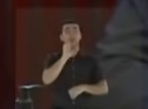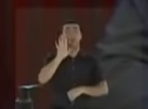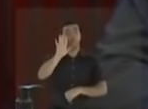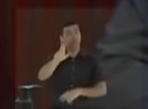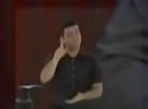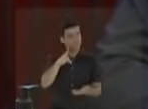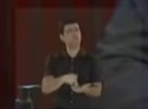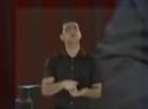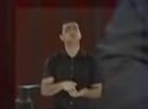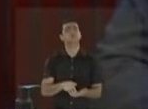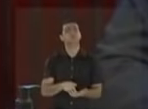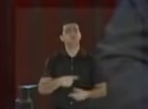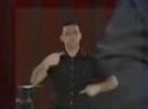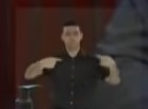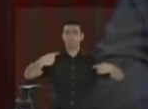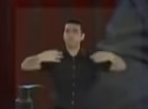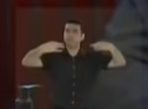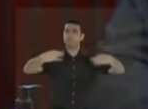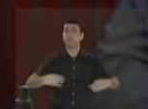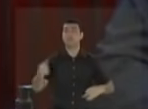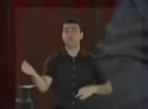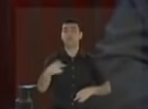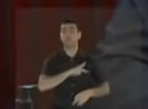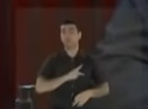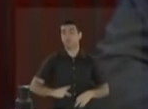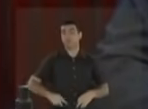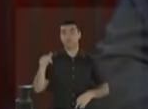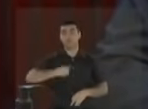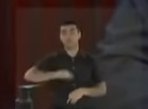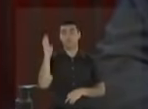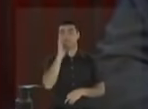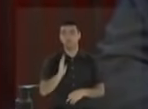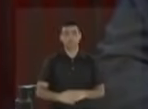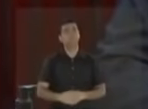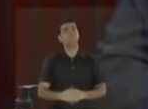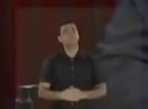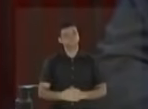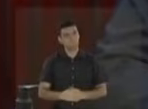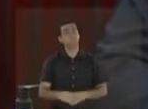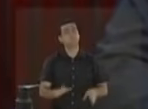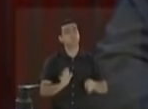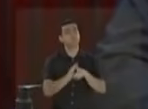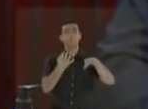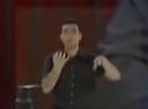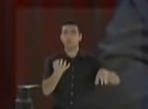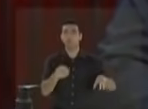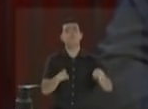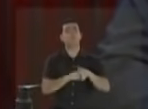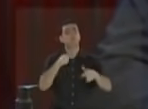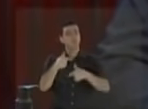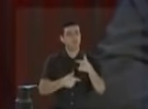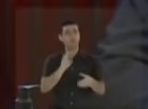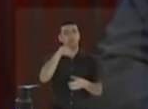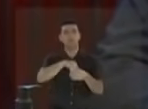também de pacificação de abrindo eles aquela nota feita junto com o temer também colocando Alexandre de Moraes na história mas as